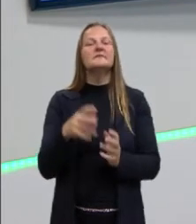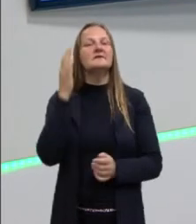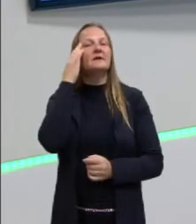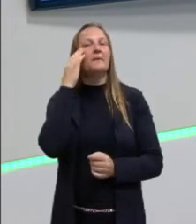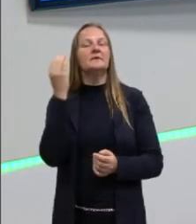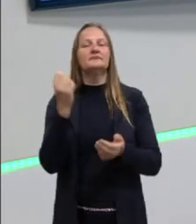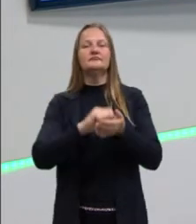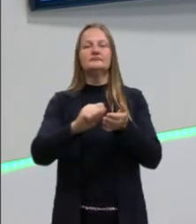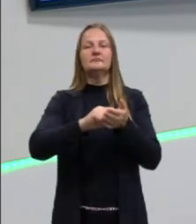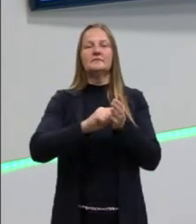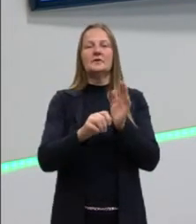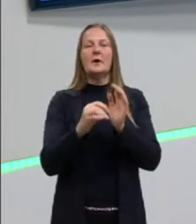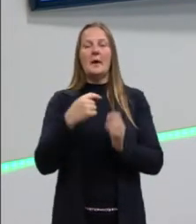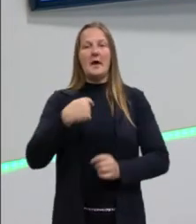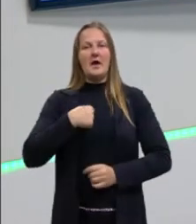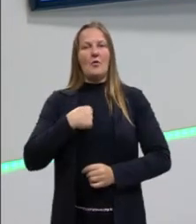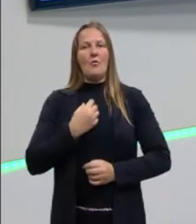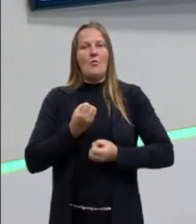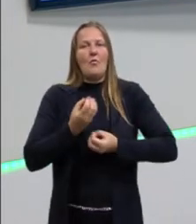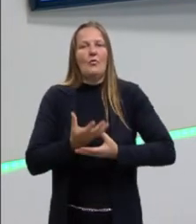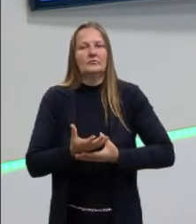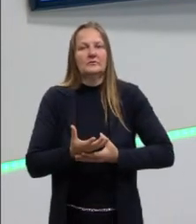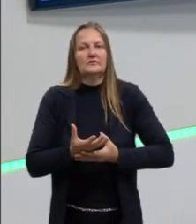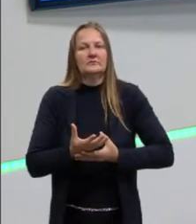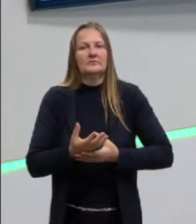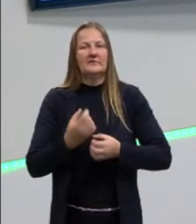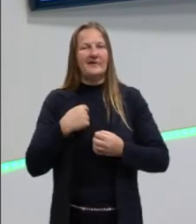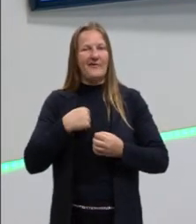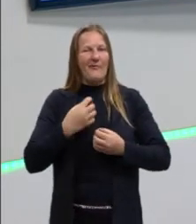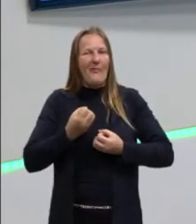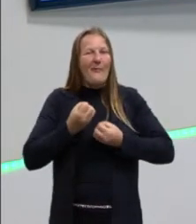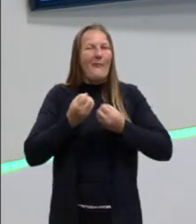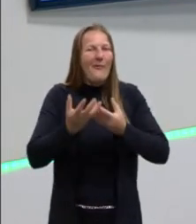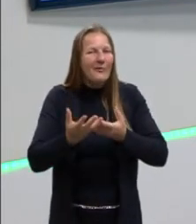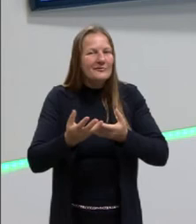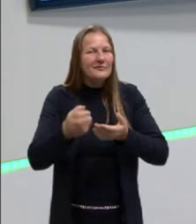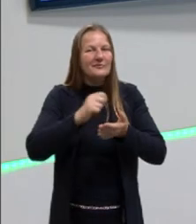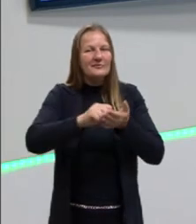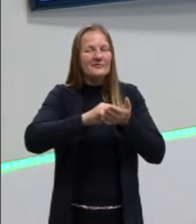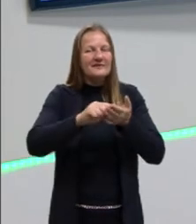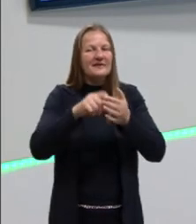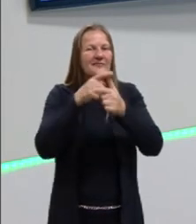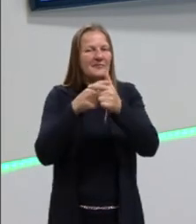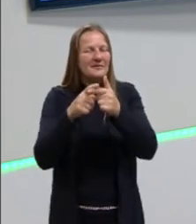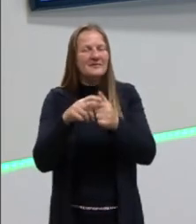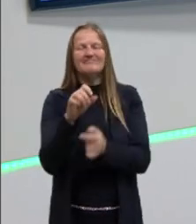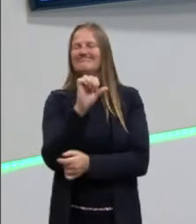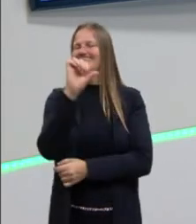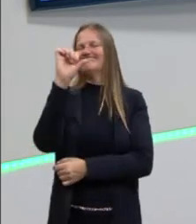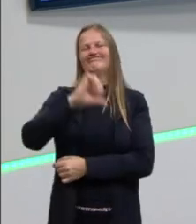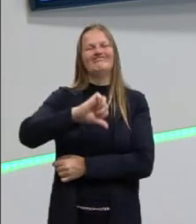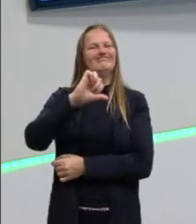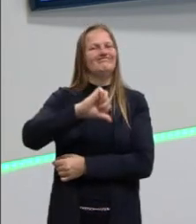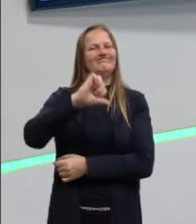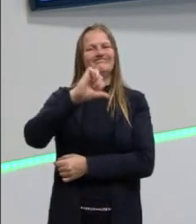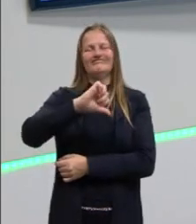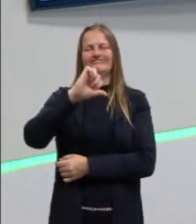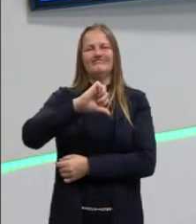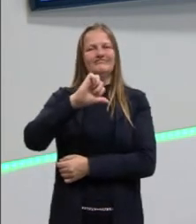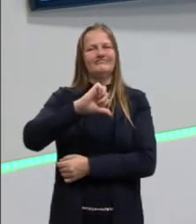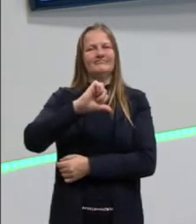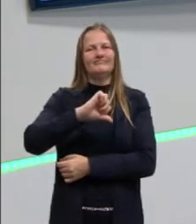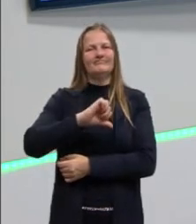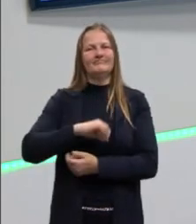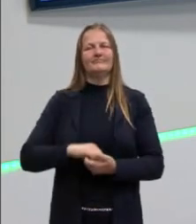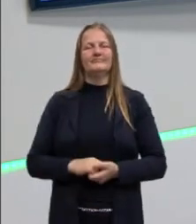escrevo em primeira pessoa conta uma história em relação a problemática não aí vai ser a